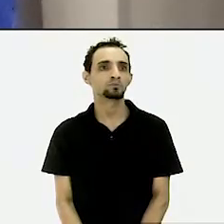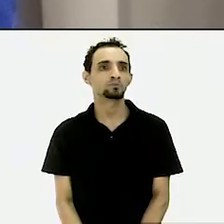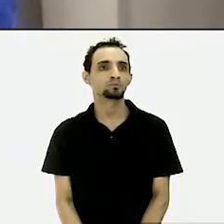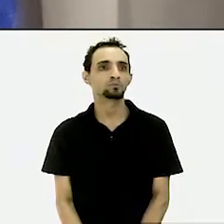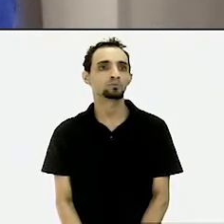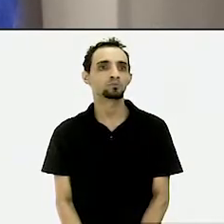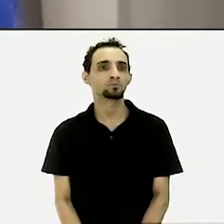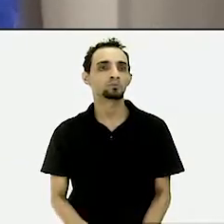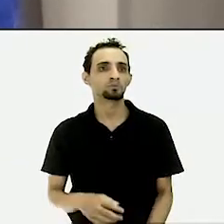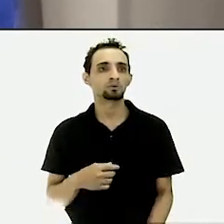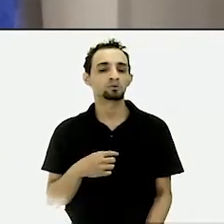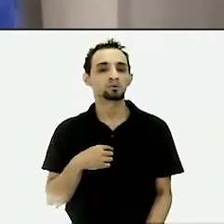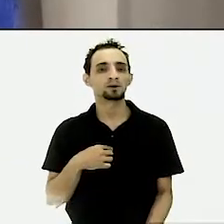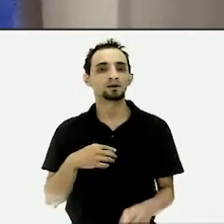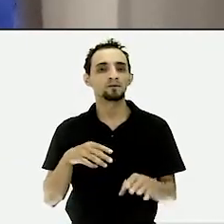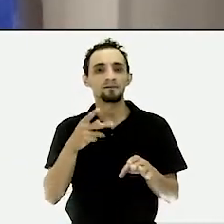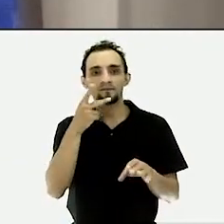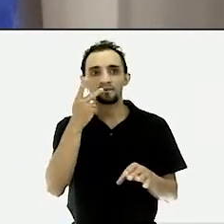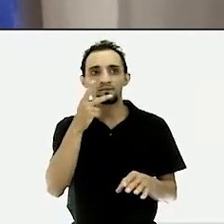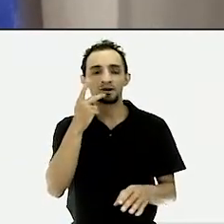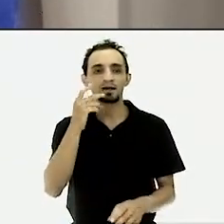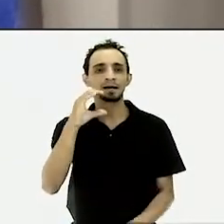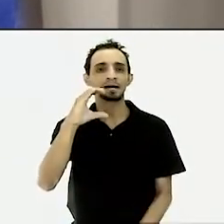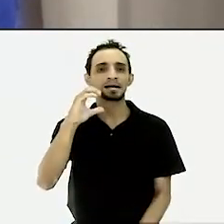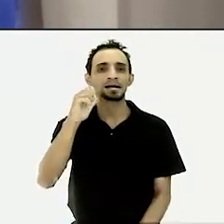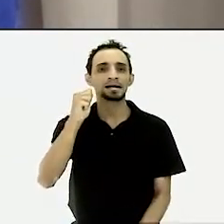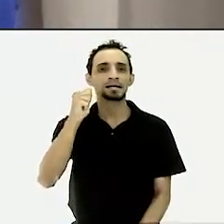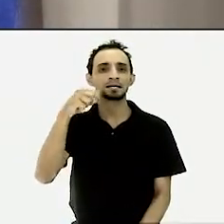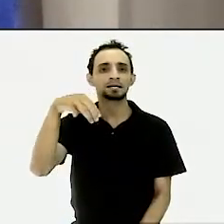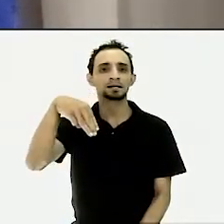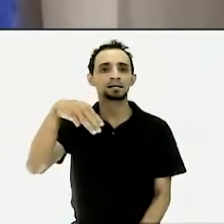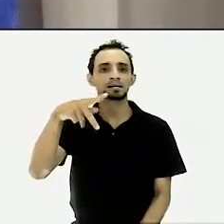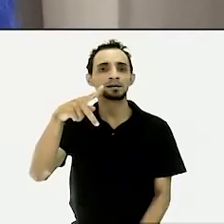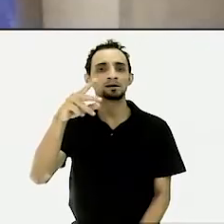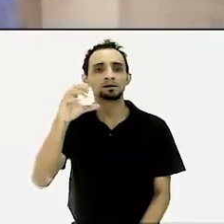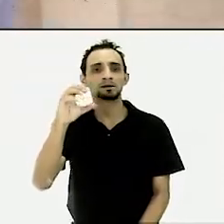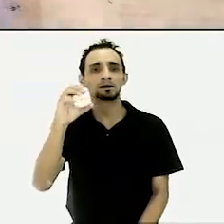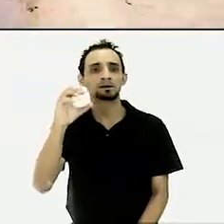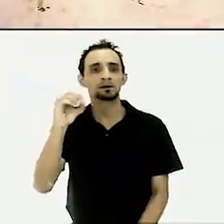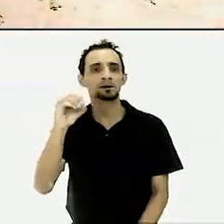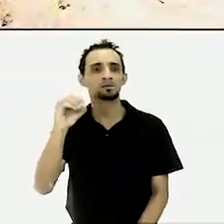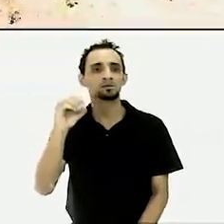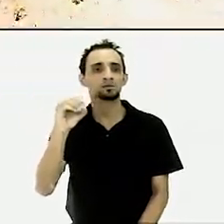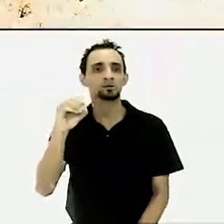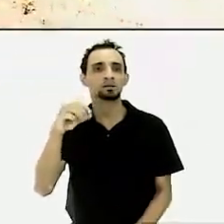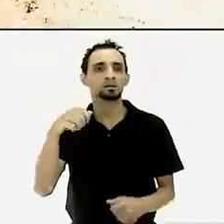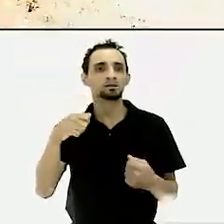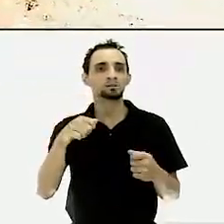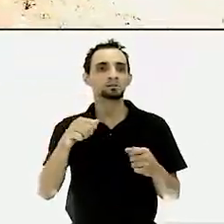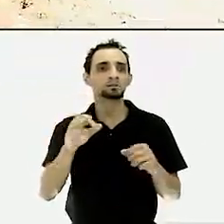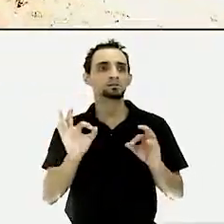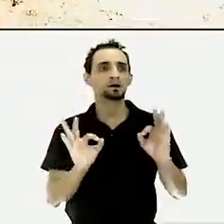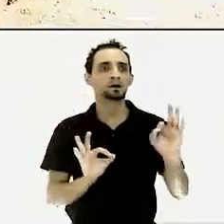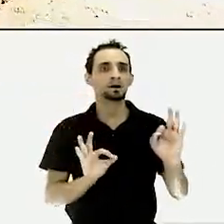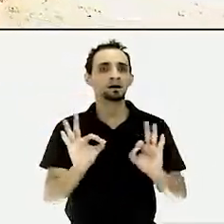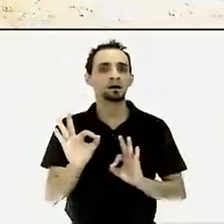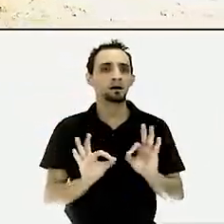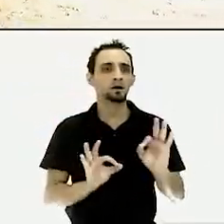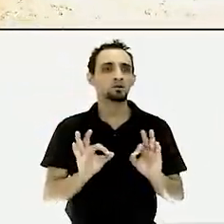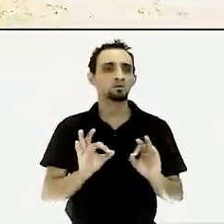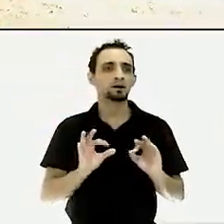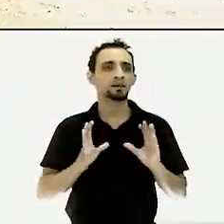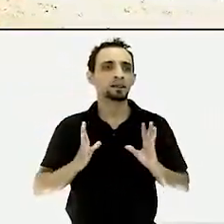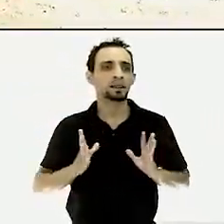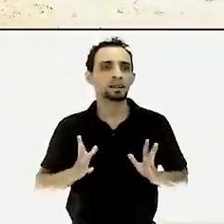campo onde nós já estávamos perdendo esse campo. Todo mundo sabe que o Rubinho é muito bom, foi mandado embora do serviço dele ano passado. Hoje, olha